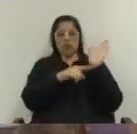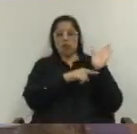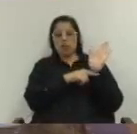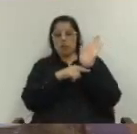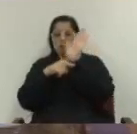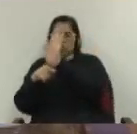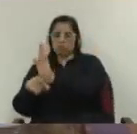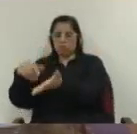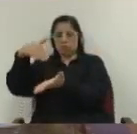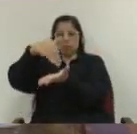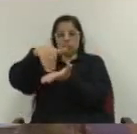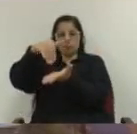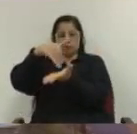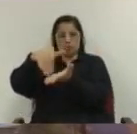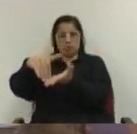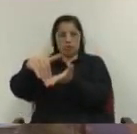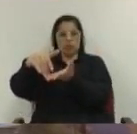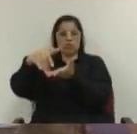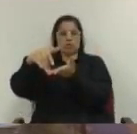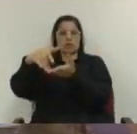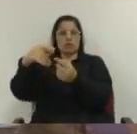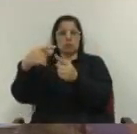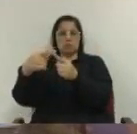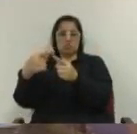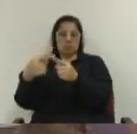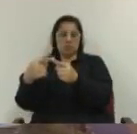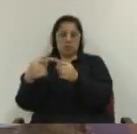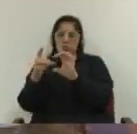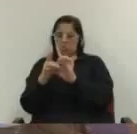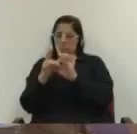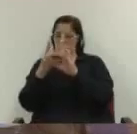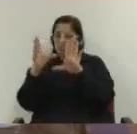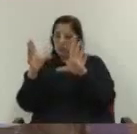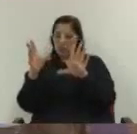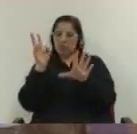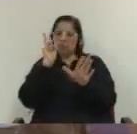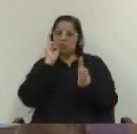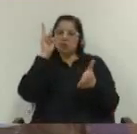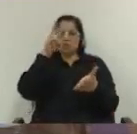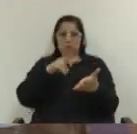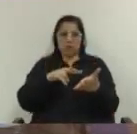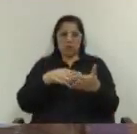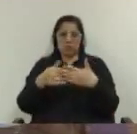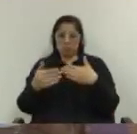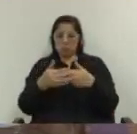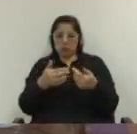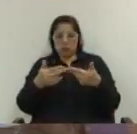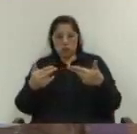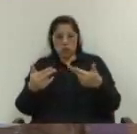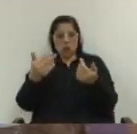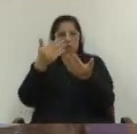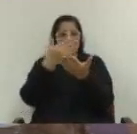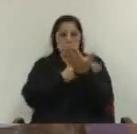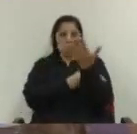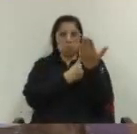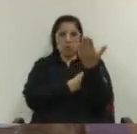para gerir suas pastas livremente, ou seja, não é mais necessário que o prefeito, através de seus